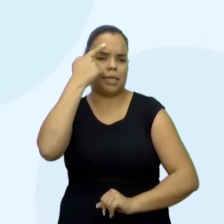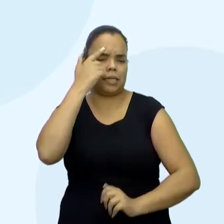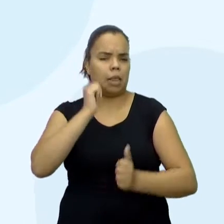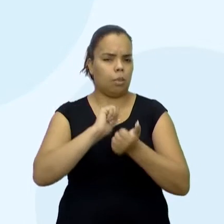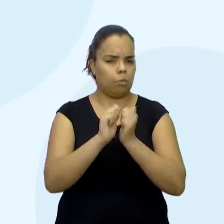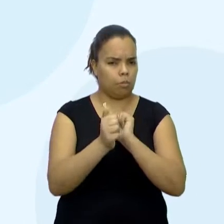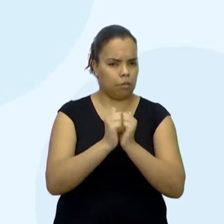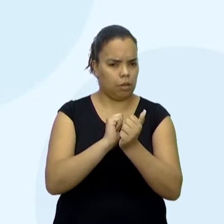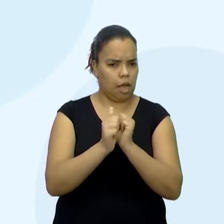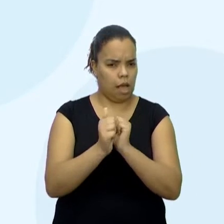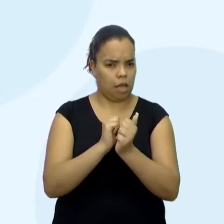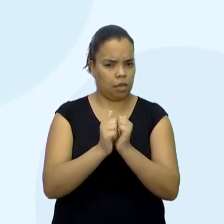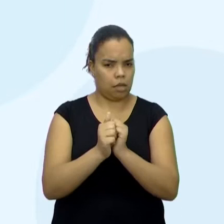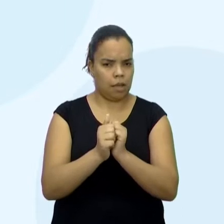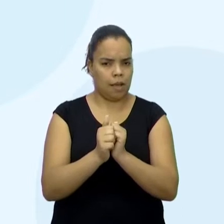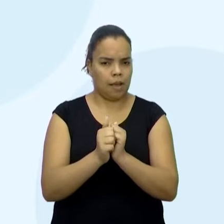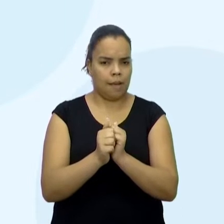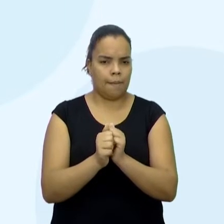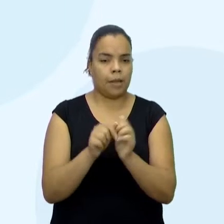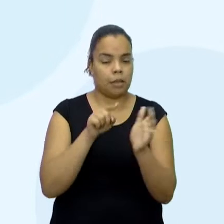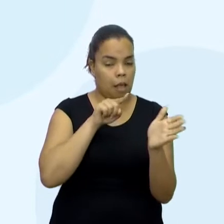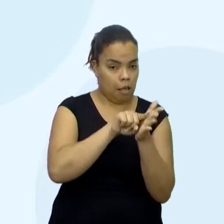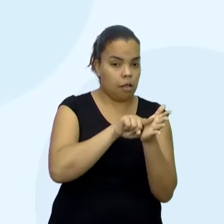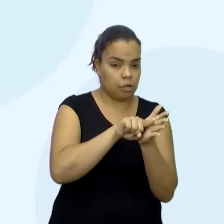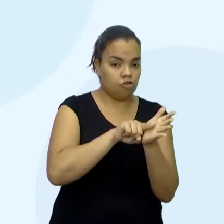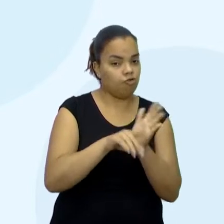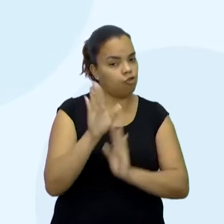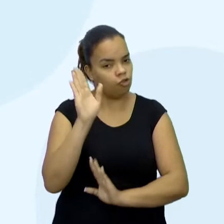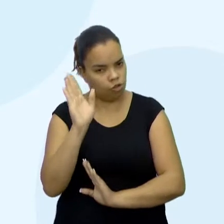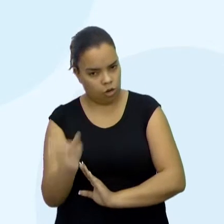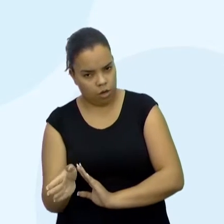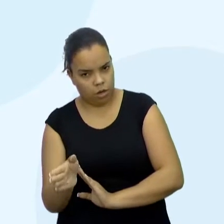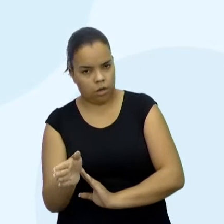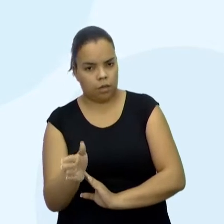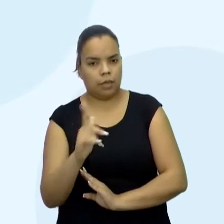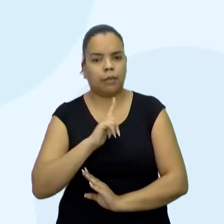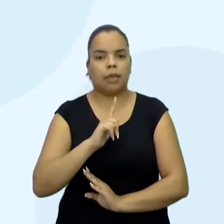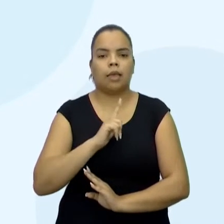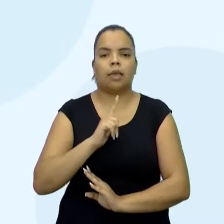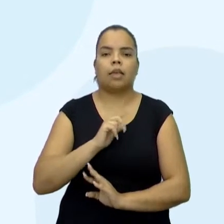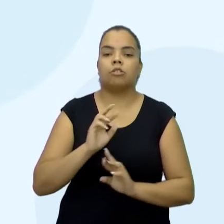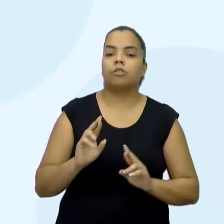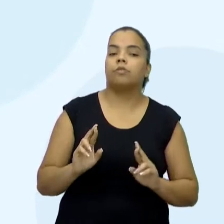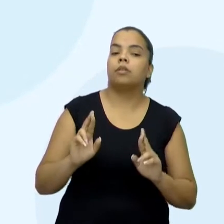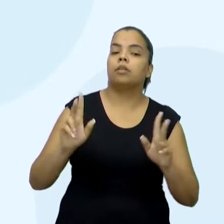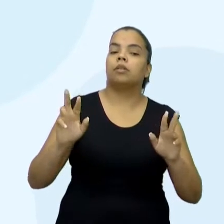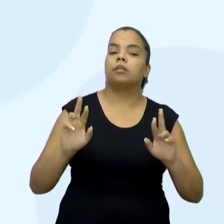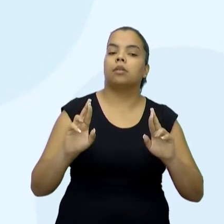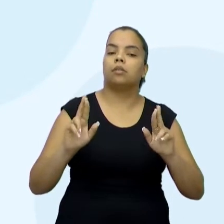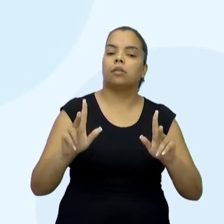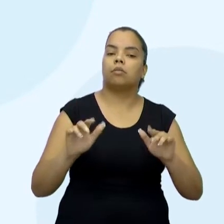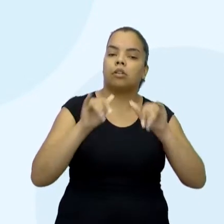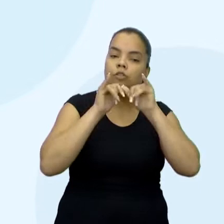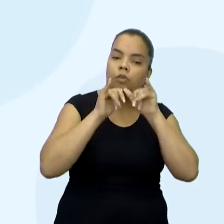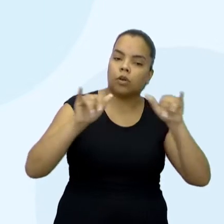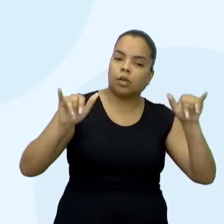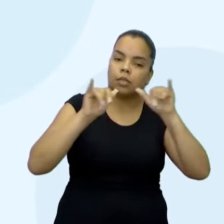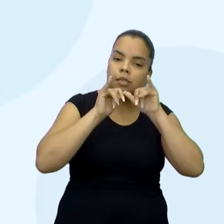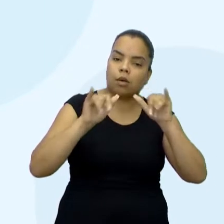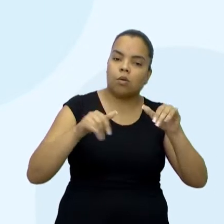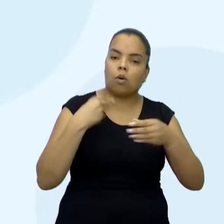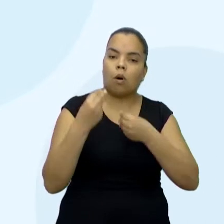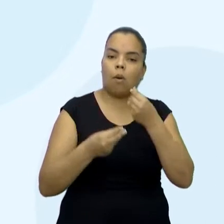em uma modalidade dentre as pesquisadas que tenha diferenciação na sua divulgação